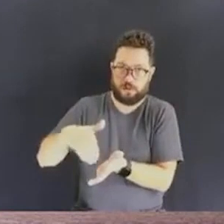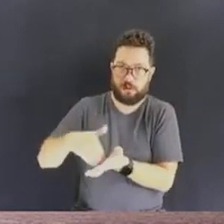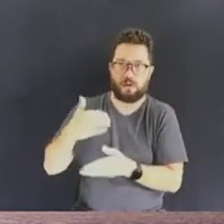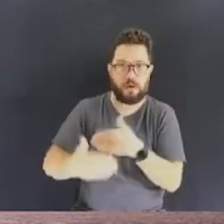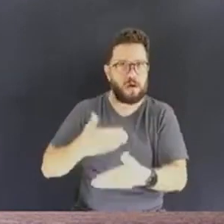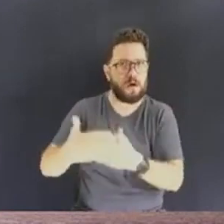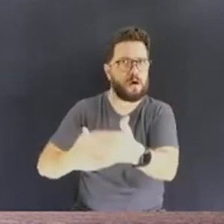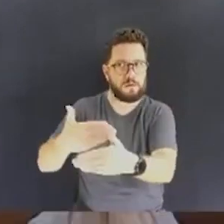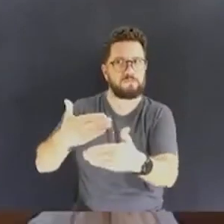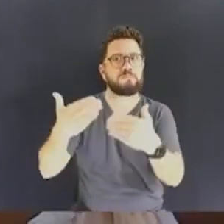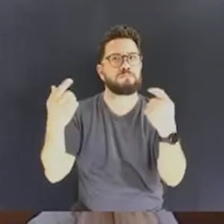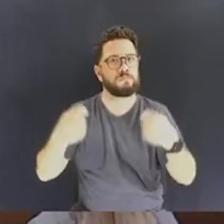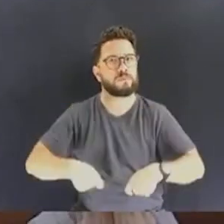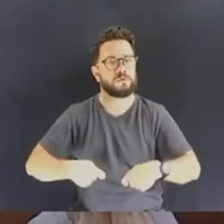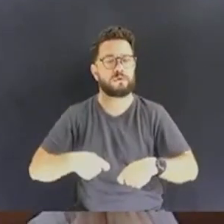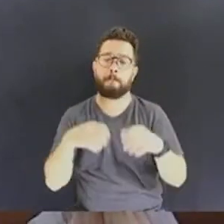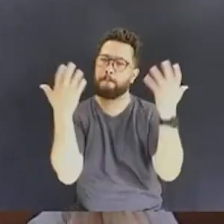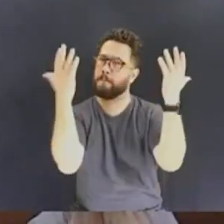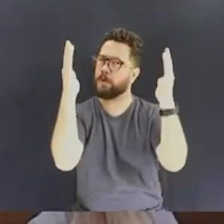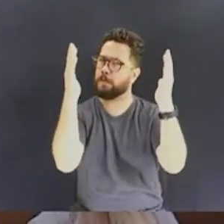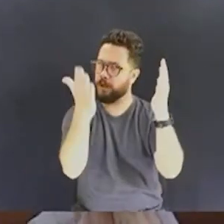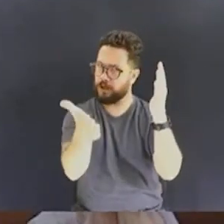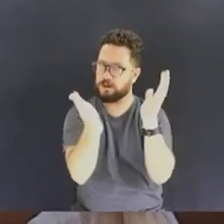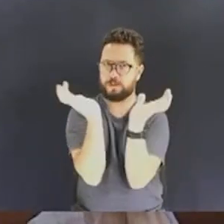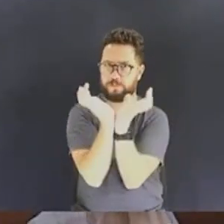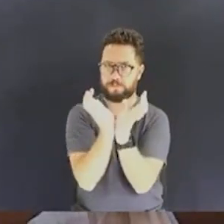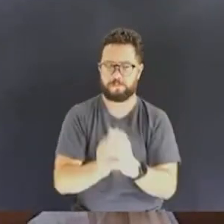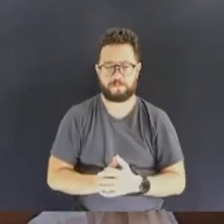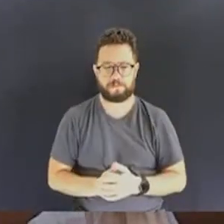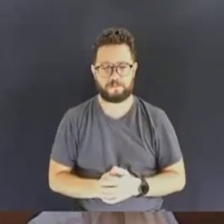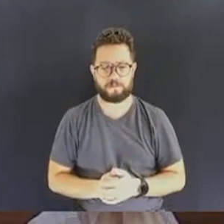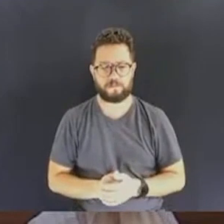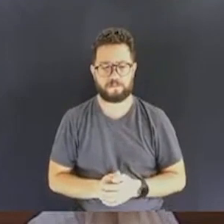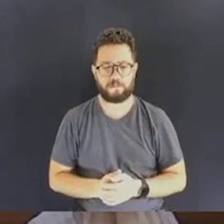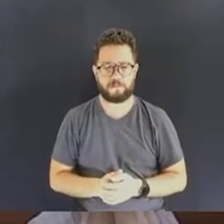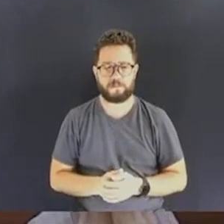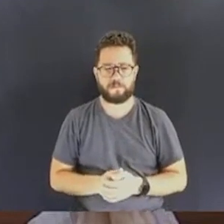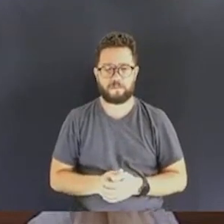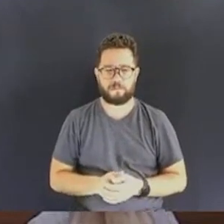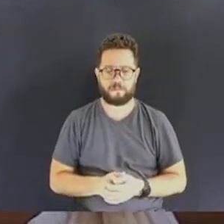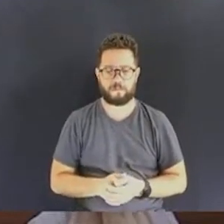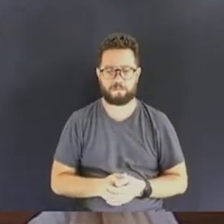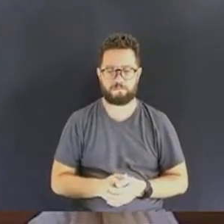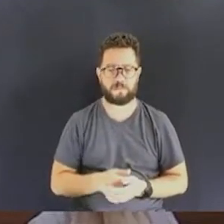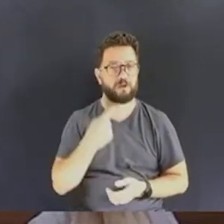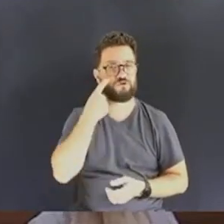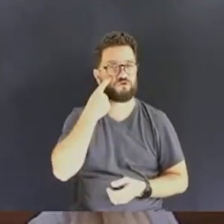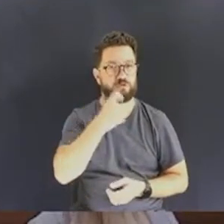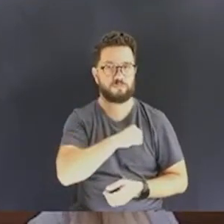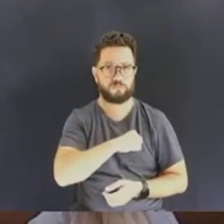Então, parabéns a toda a equipe. Ok, passo à vereadora Jorge Prates. Obrigado, senhor presidente.